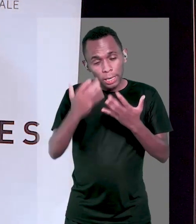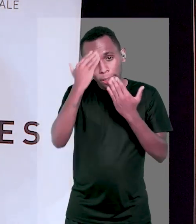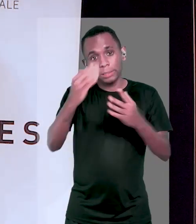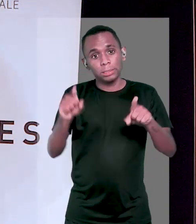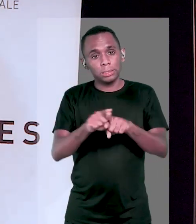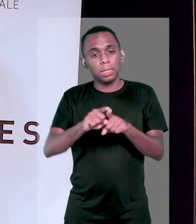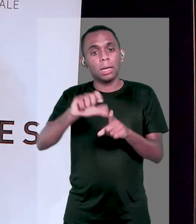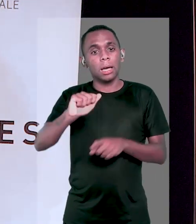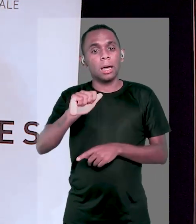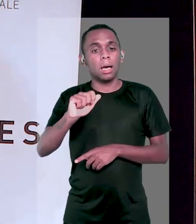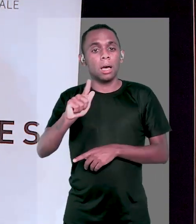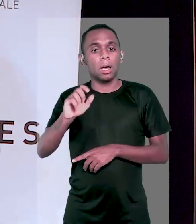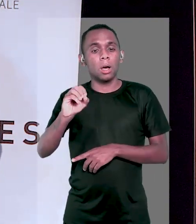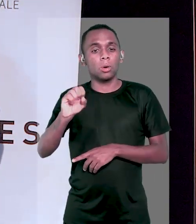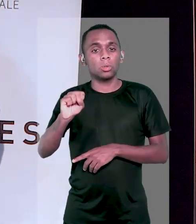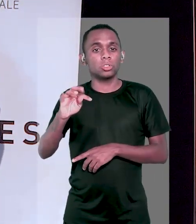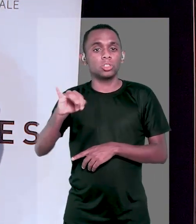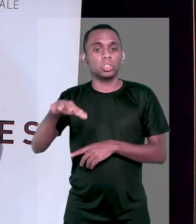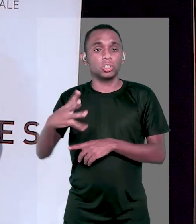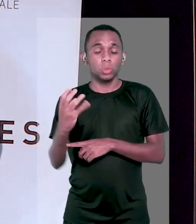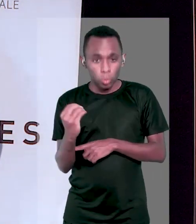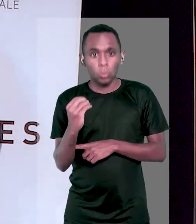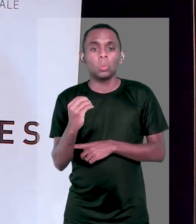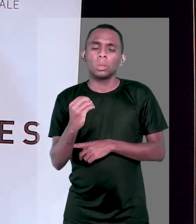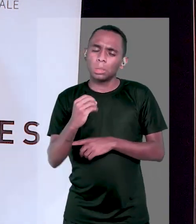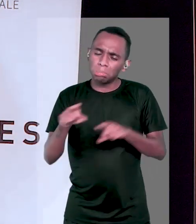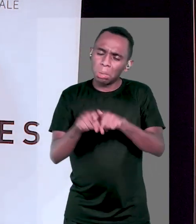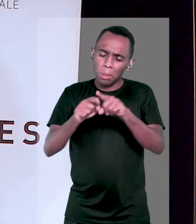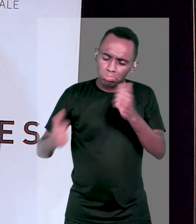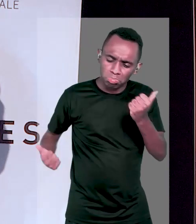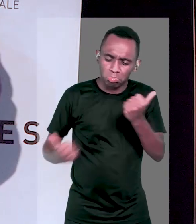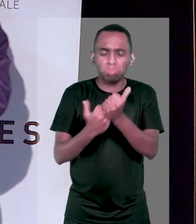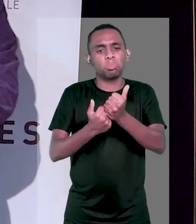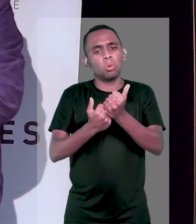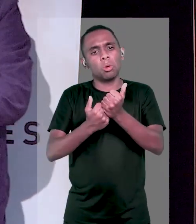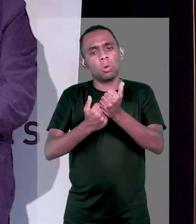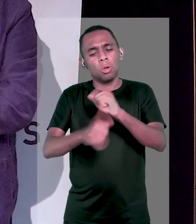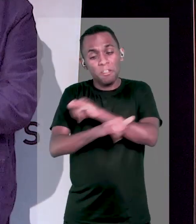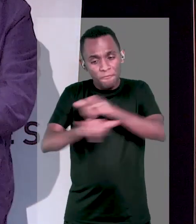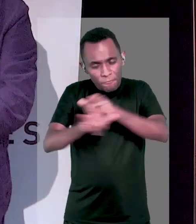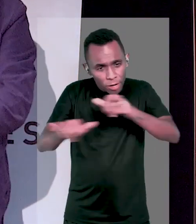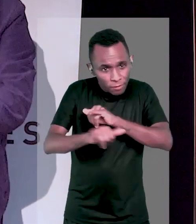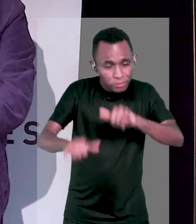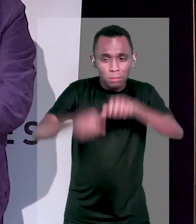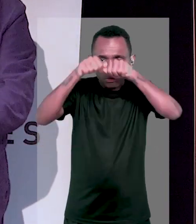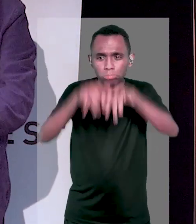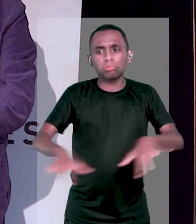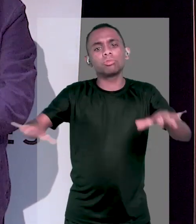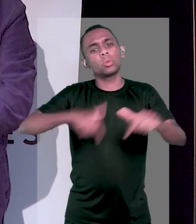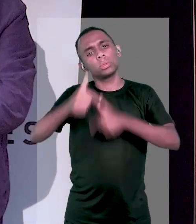Antes, agradecer a Manelzinho e a Verinha. Muito obrigado por estar aqui. E representam também o apoio da Embaixada